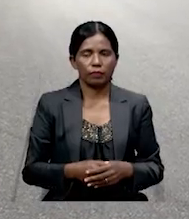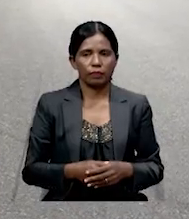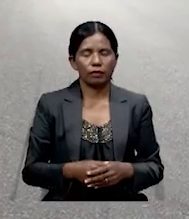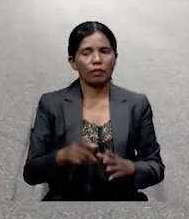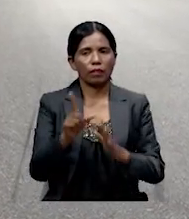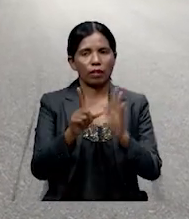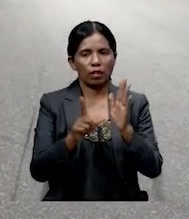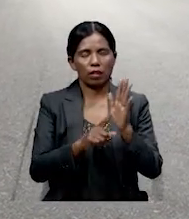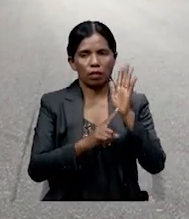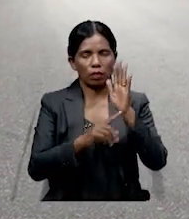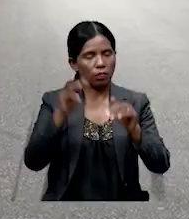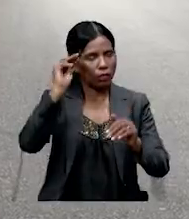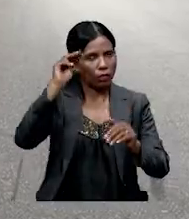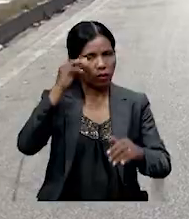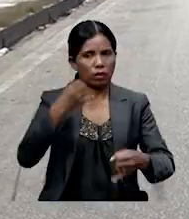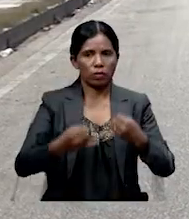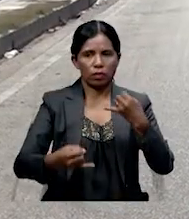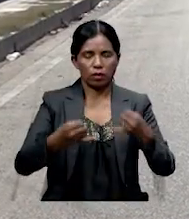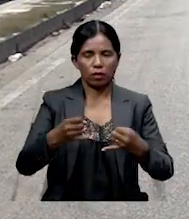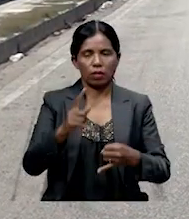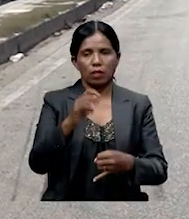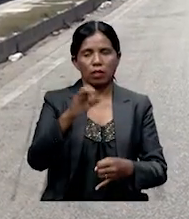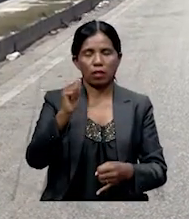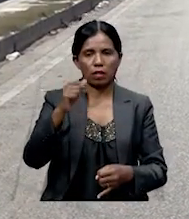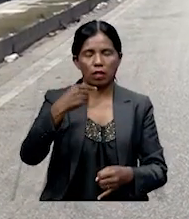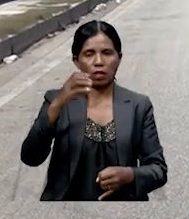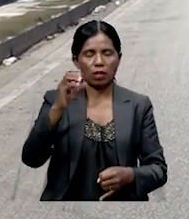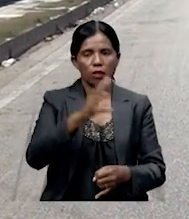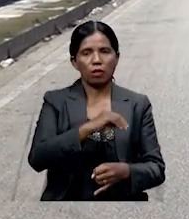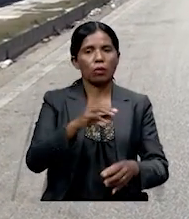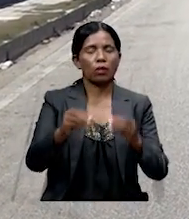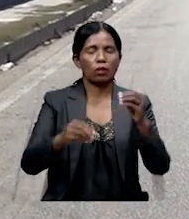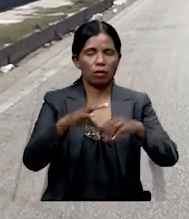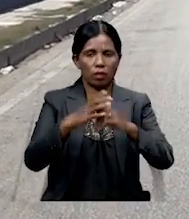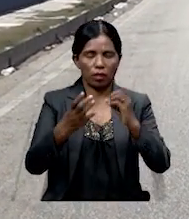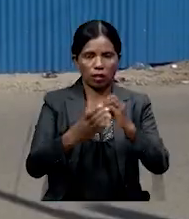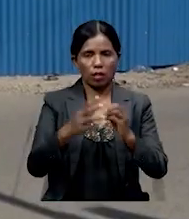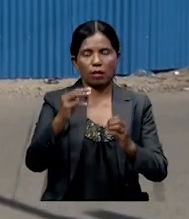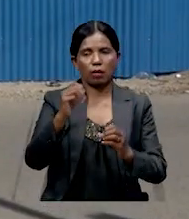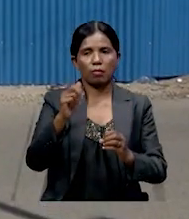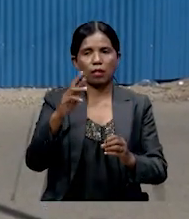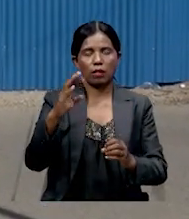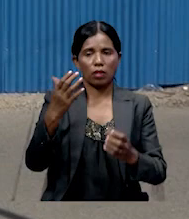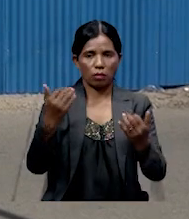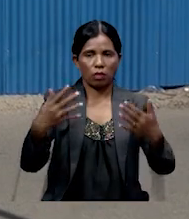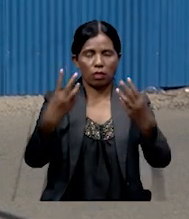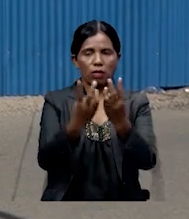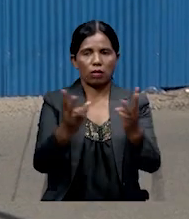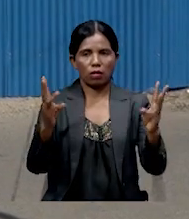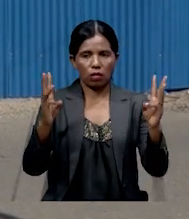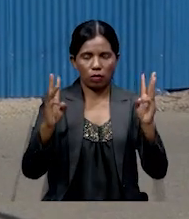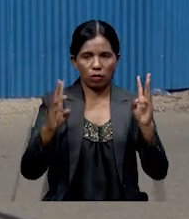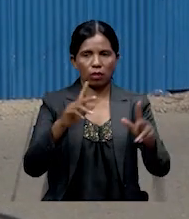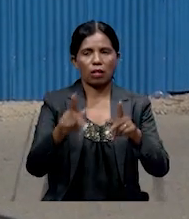Lehirakne hatou si Ministro de Justiça Tiago Amaral relacion ho caso Ray Marconi nebe oras ne diding on ho kalen hala komunidade